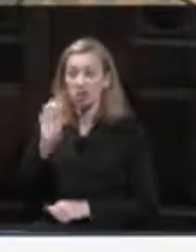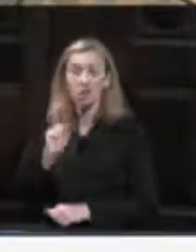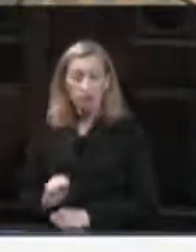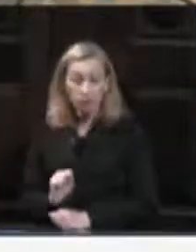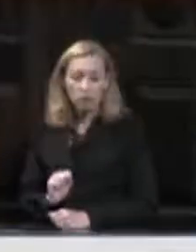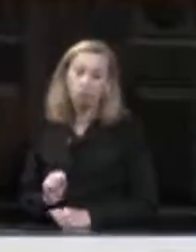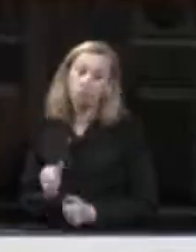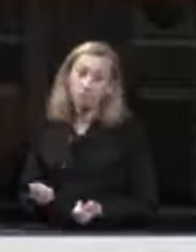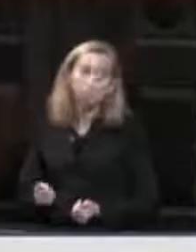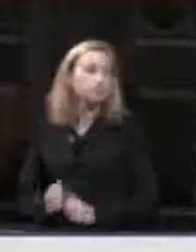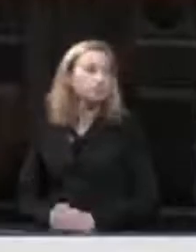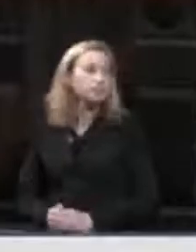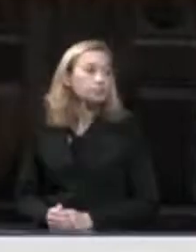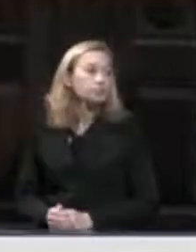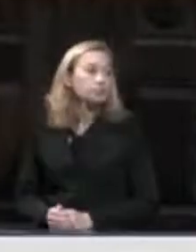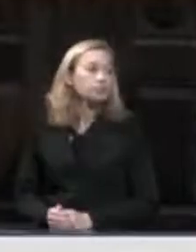funcionário.